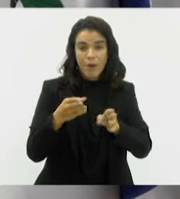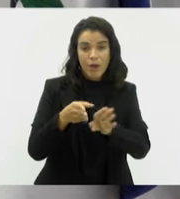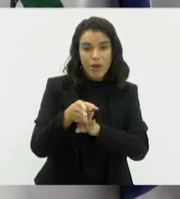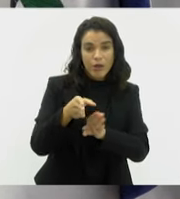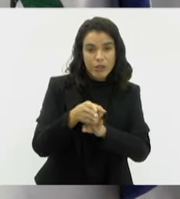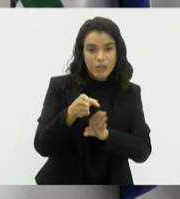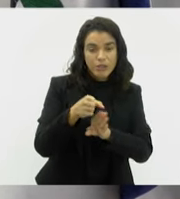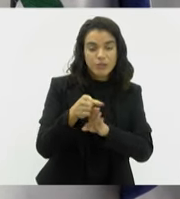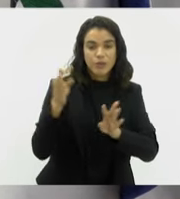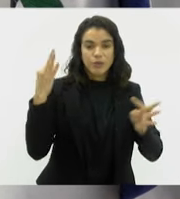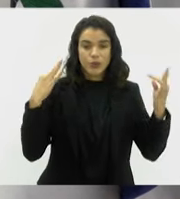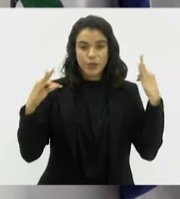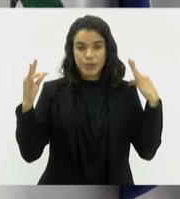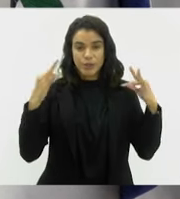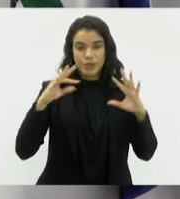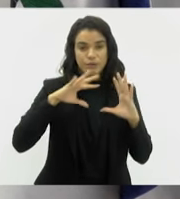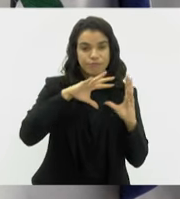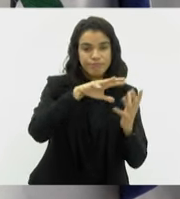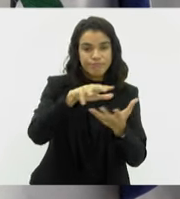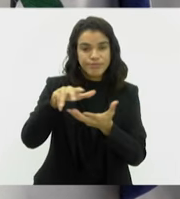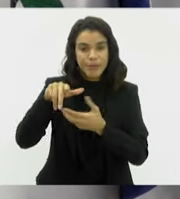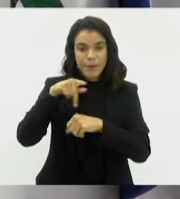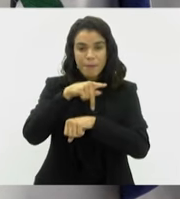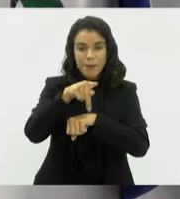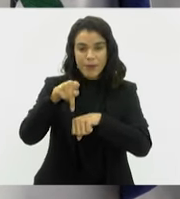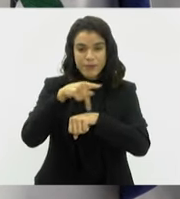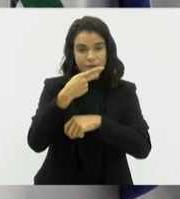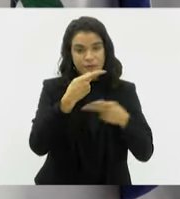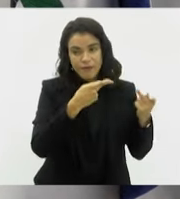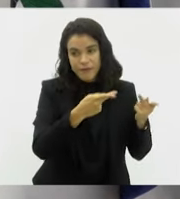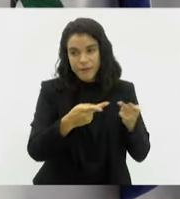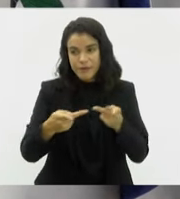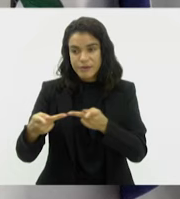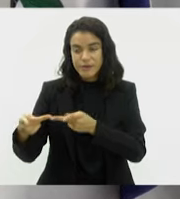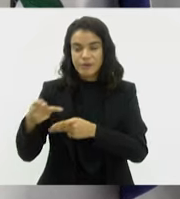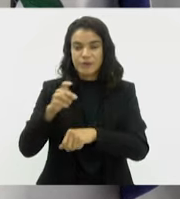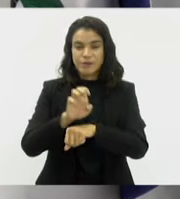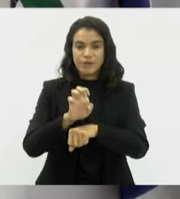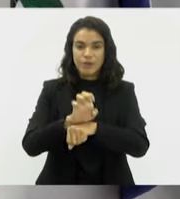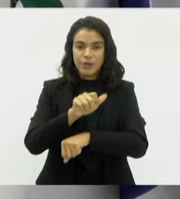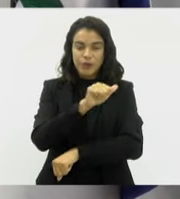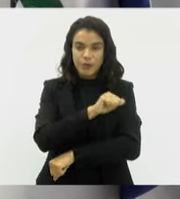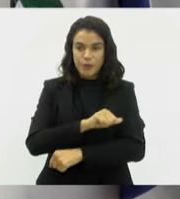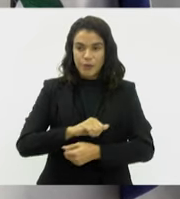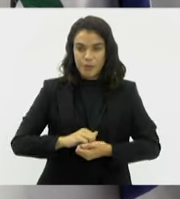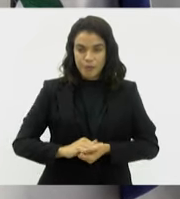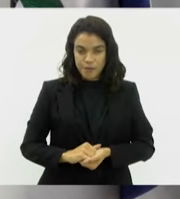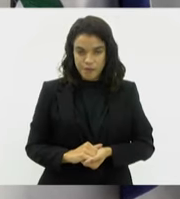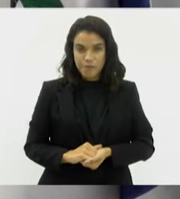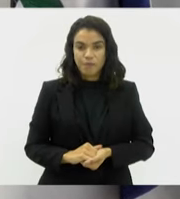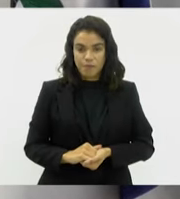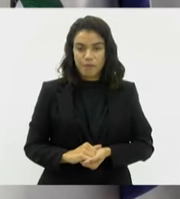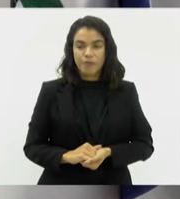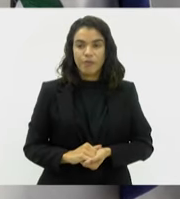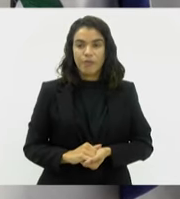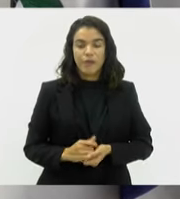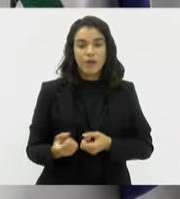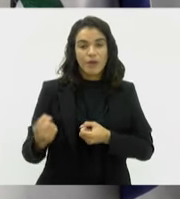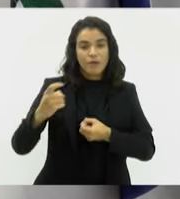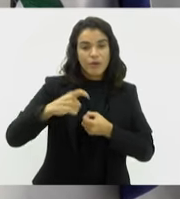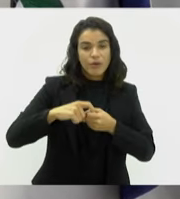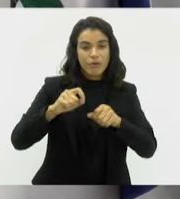orientação dos turistas de outros países em visita ao estado do Rio de Janeiro. Está retornando da sessão plenária